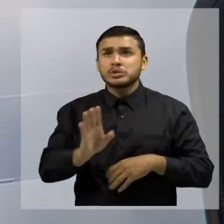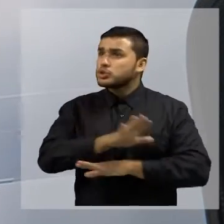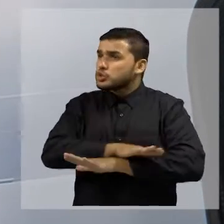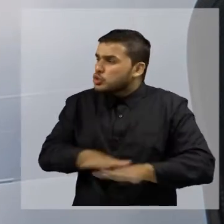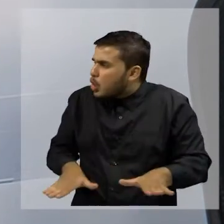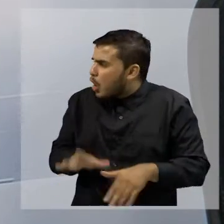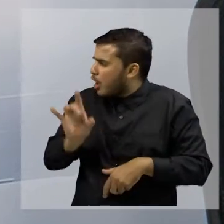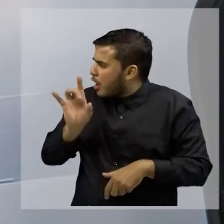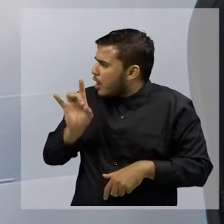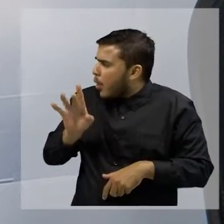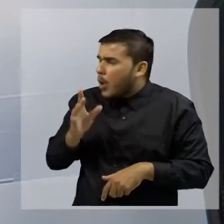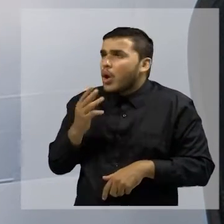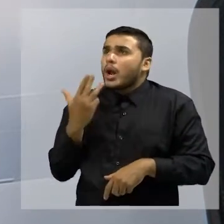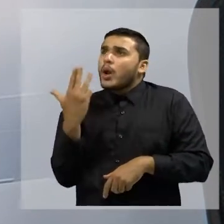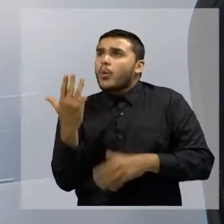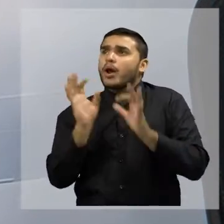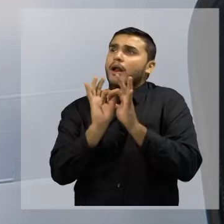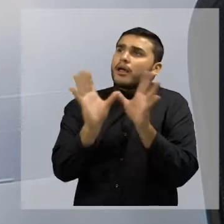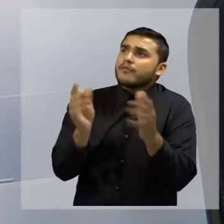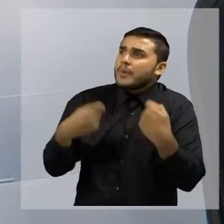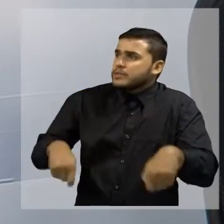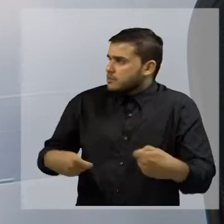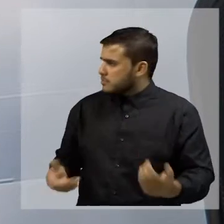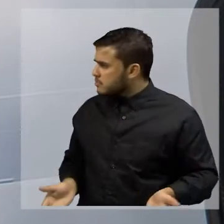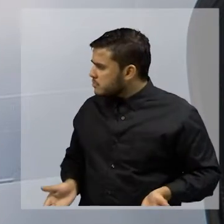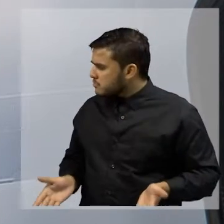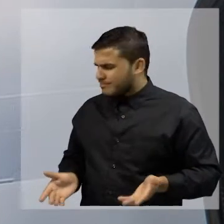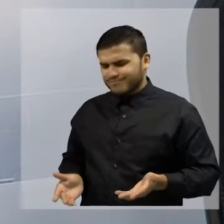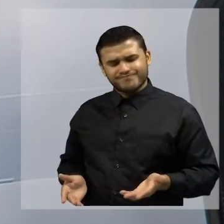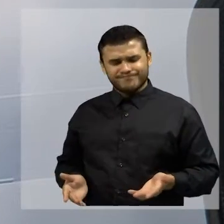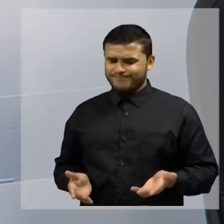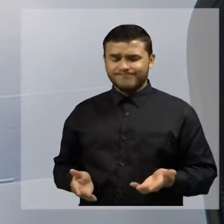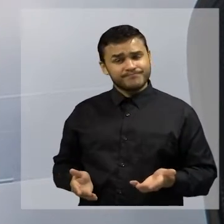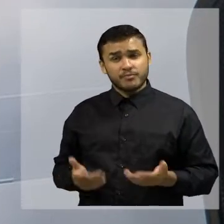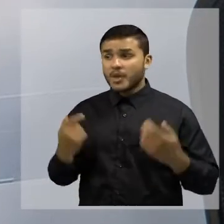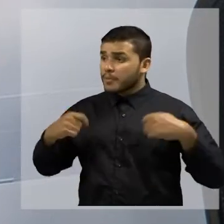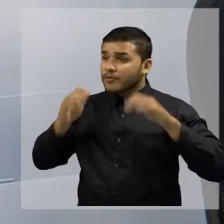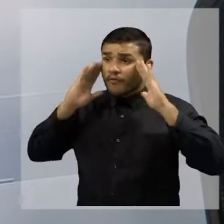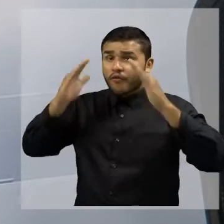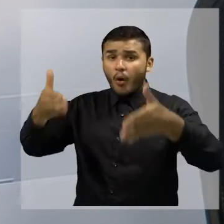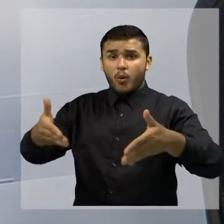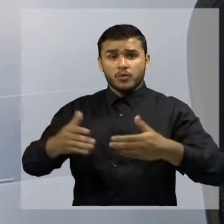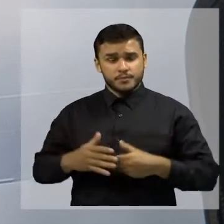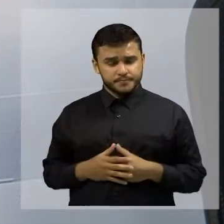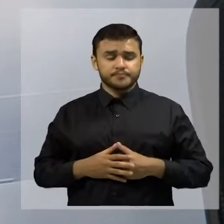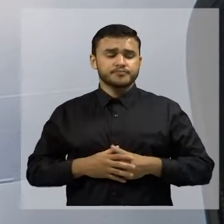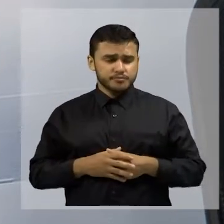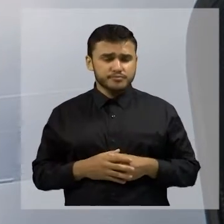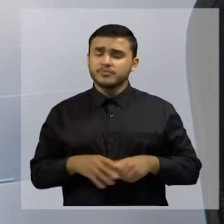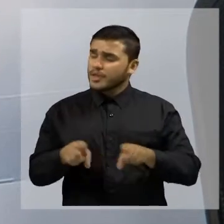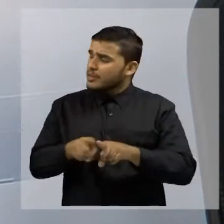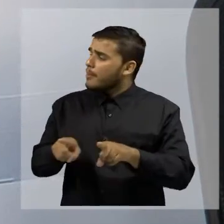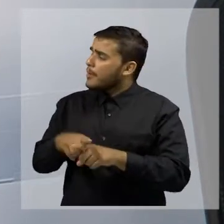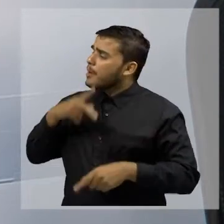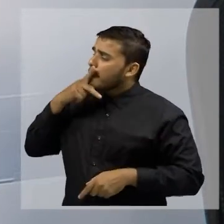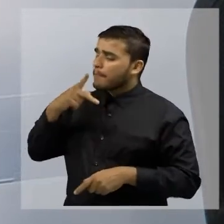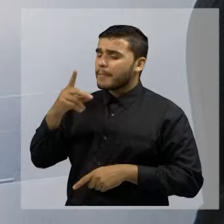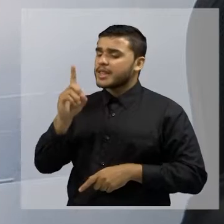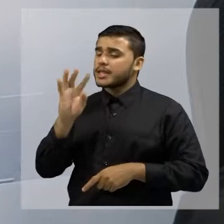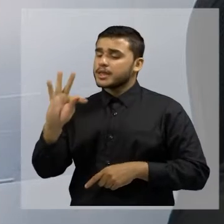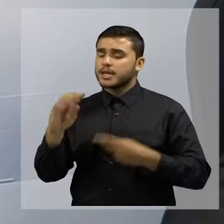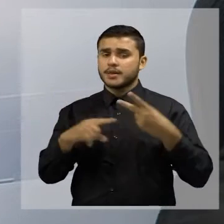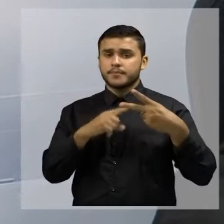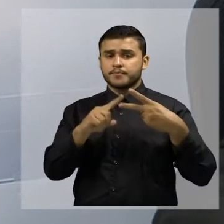fórum íntimo do ex-presidente que ele tem que resolver na justiça. E do outro lado você tem o PDT e agora a Rede, que deverá